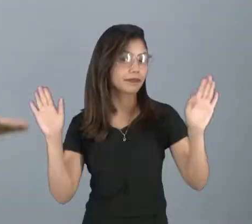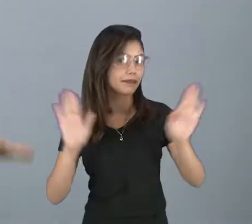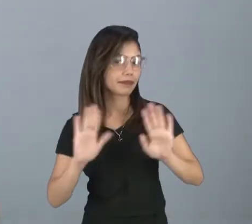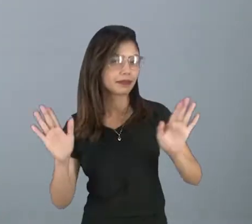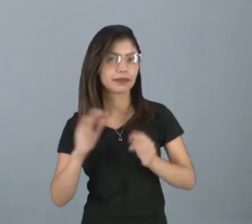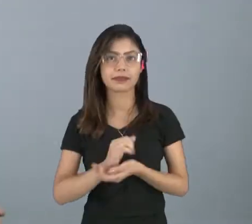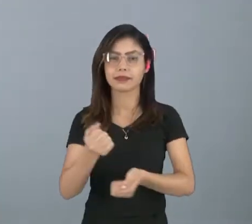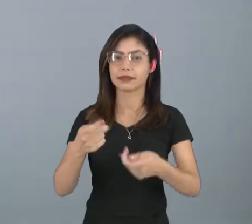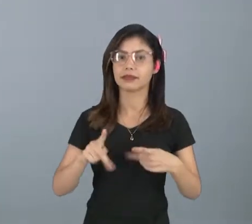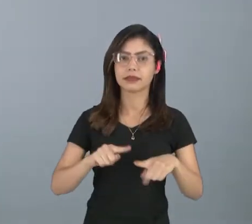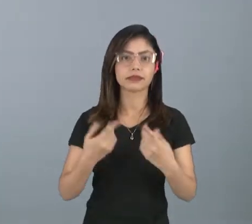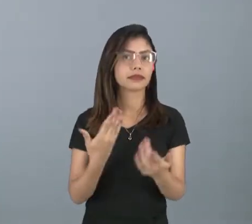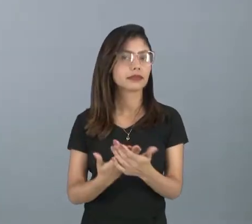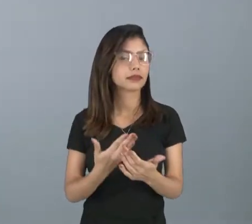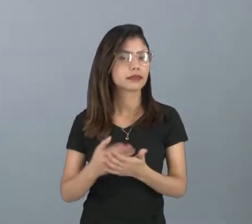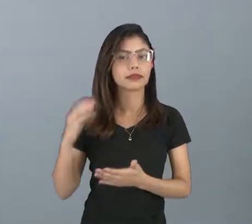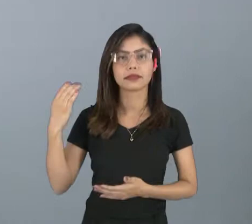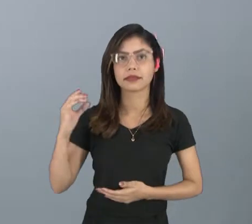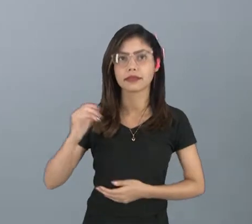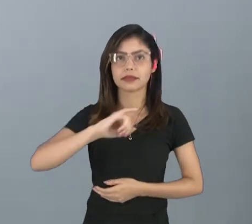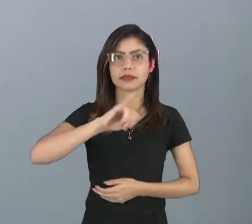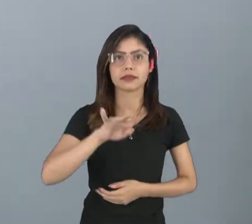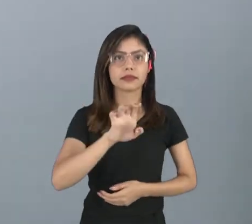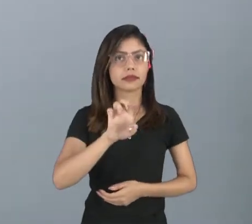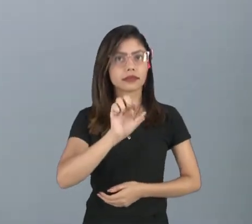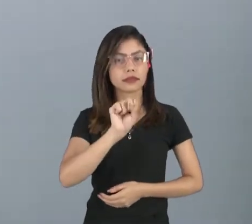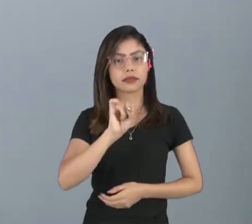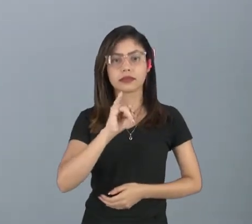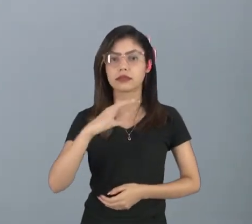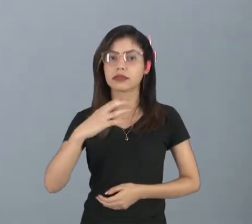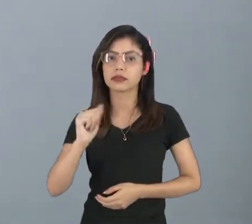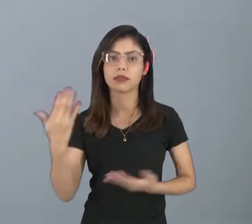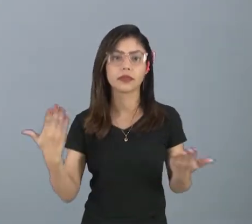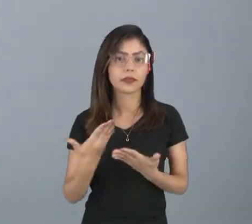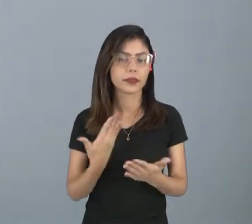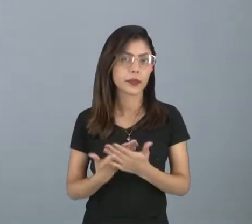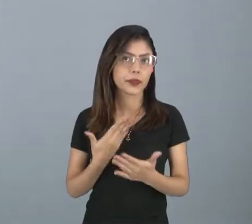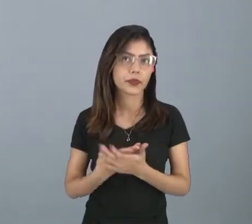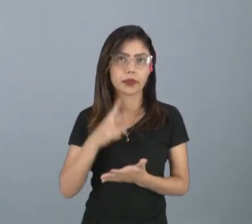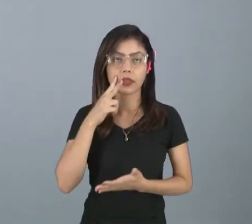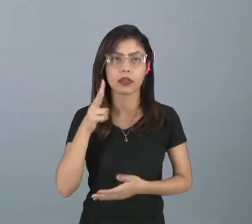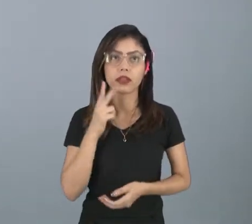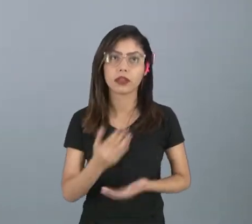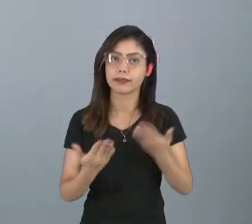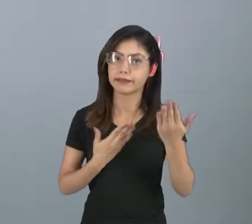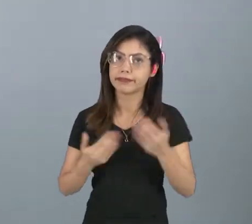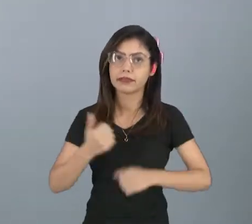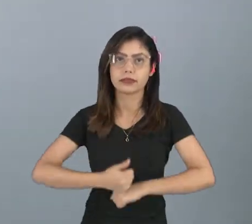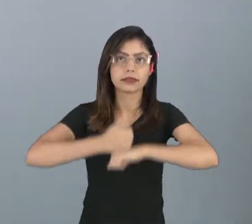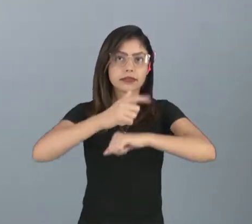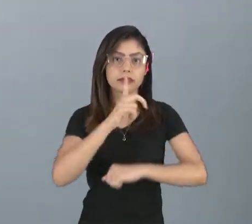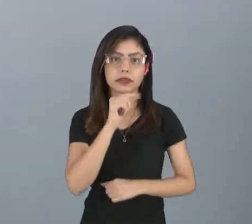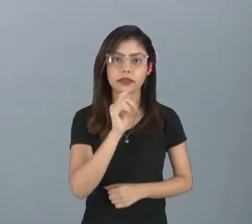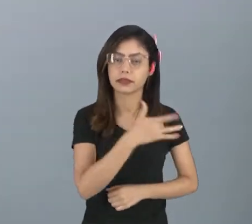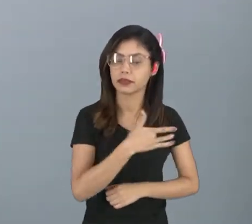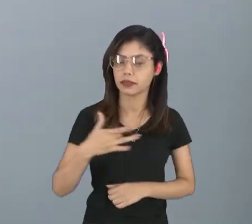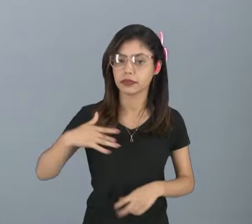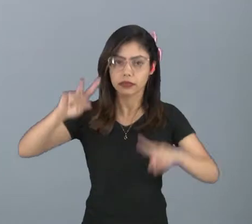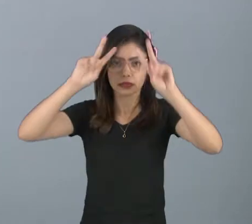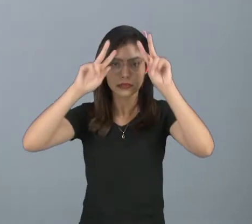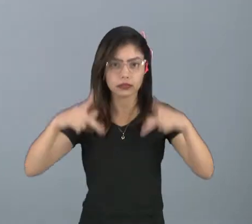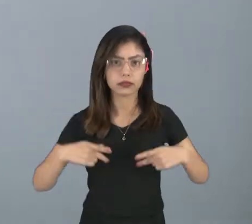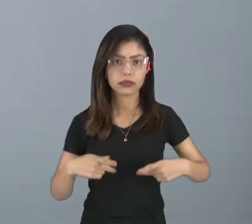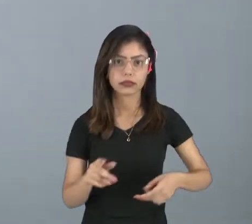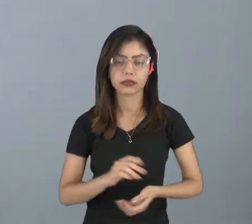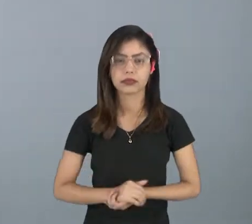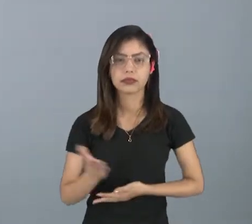Olá, bem-vindos a mais uma aula de ciências. Eu sou a professora Jéssica e na aula de hoje nós veremos sobre a relação entre a qualidade de água e a saúde